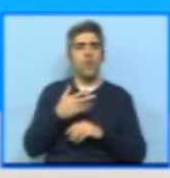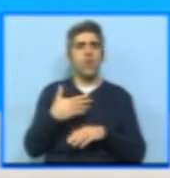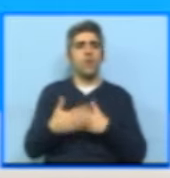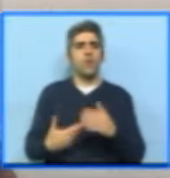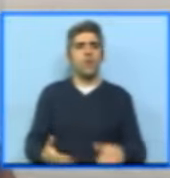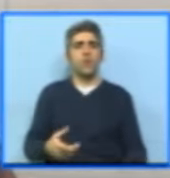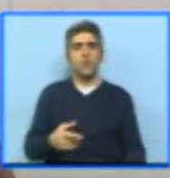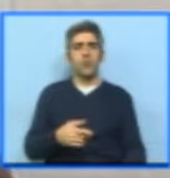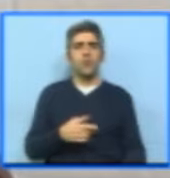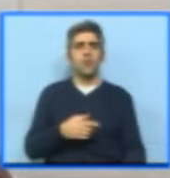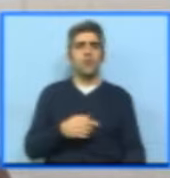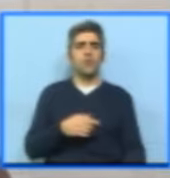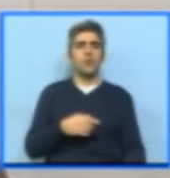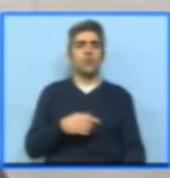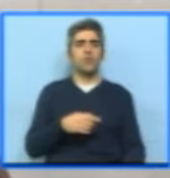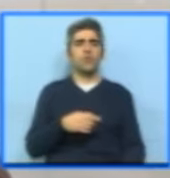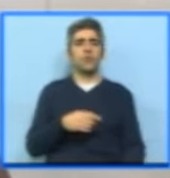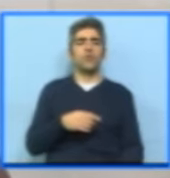é para pôr um travão